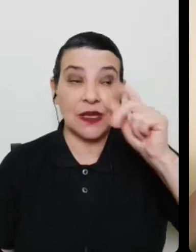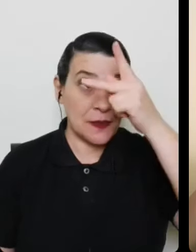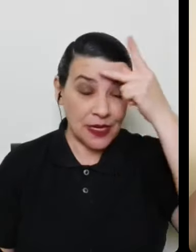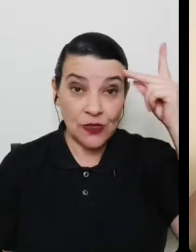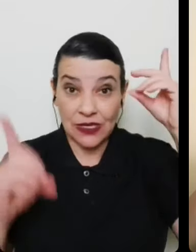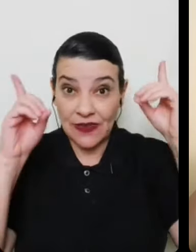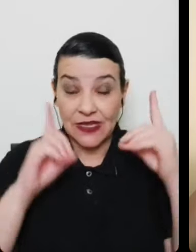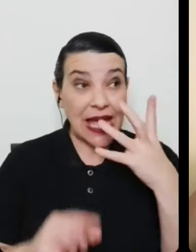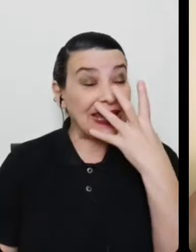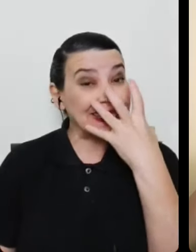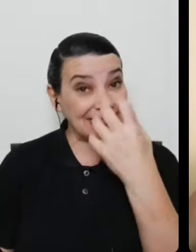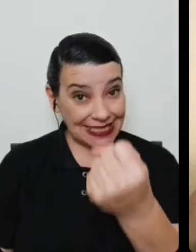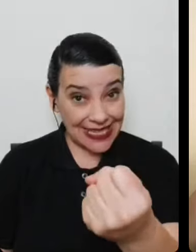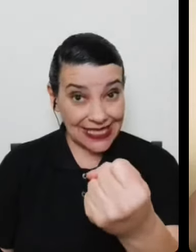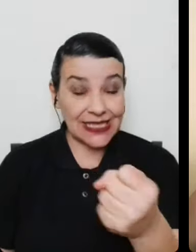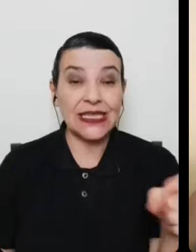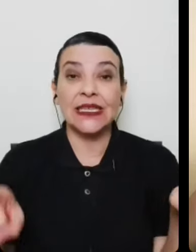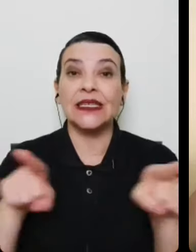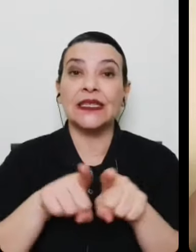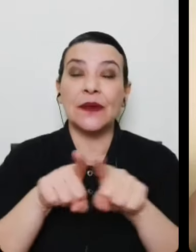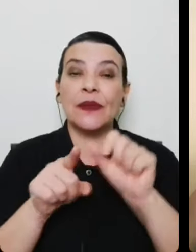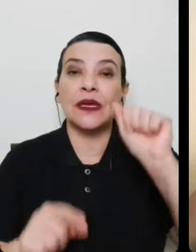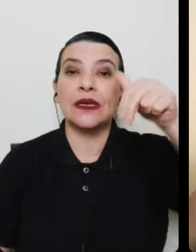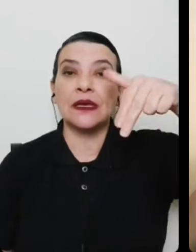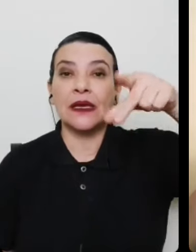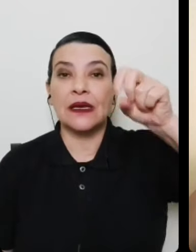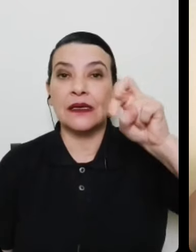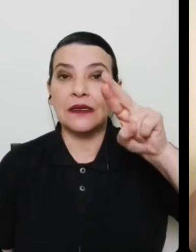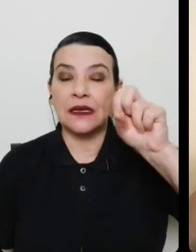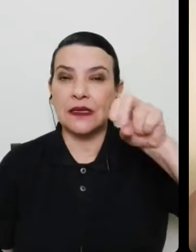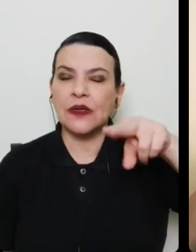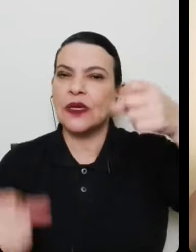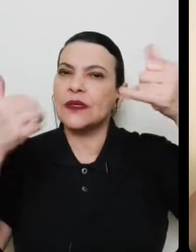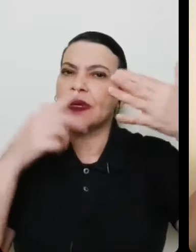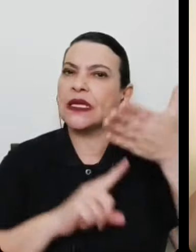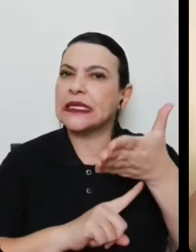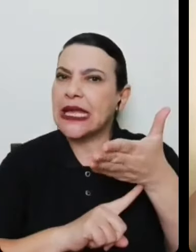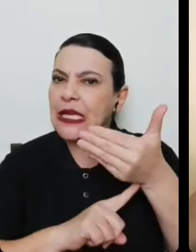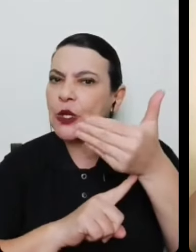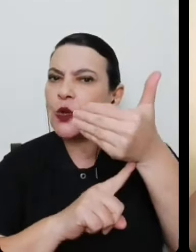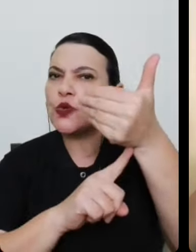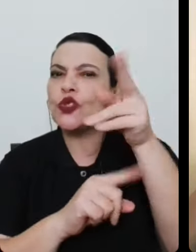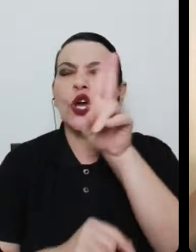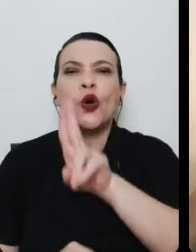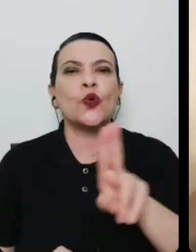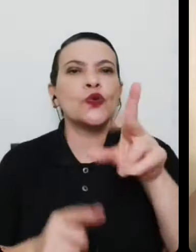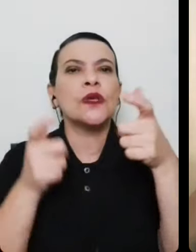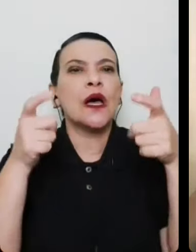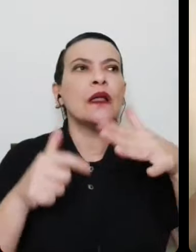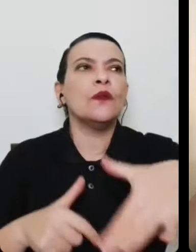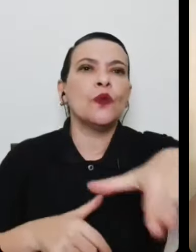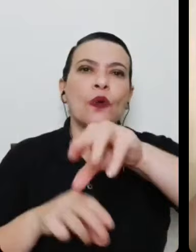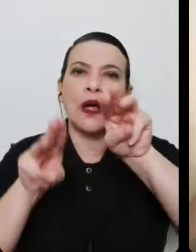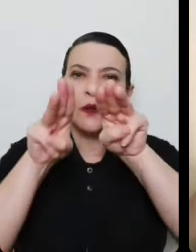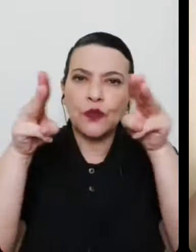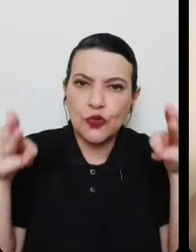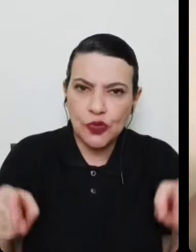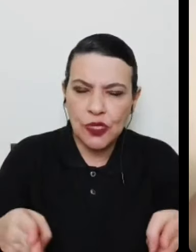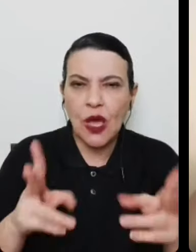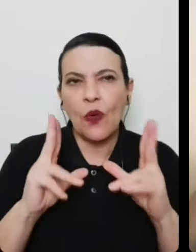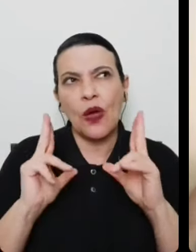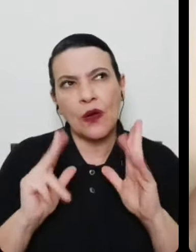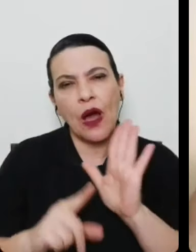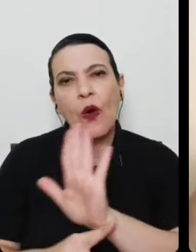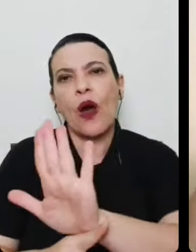né? E o Anderson está falando sobre as tecnologias, sobre o uso de tecnologias no espaço de museu, né? Como forma de tornar